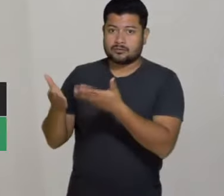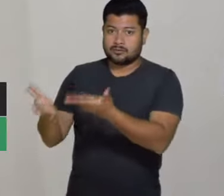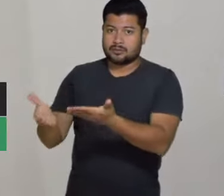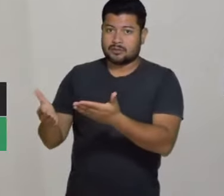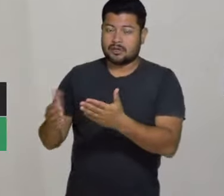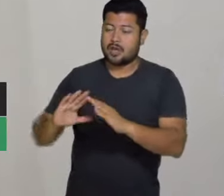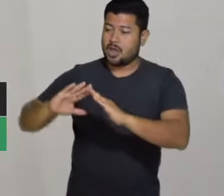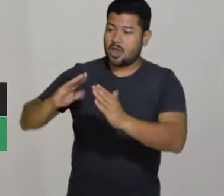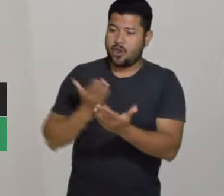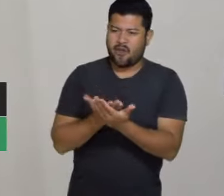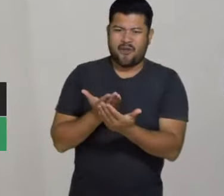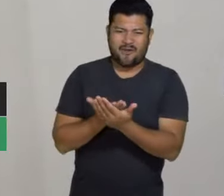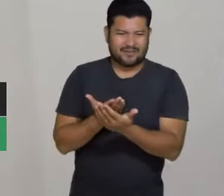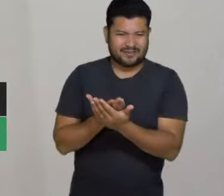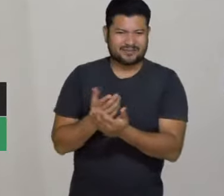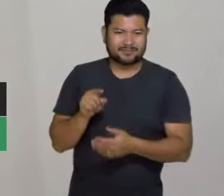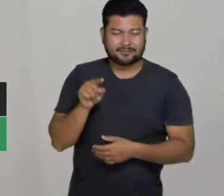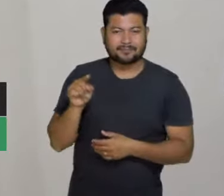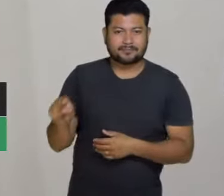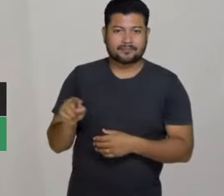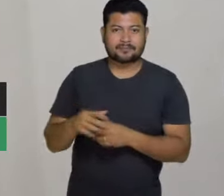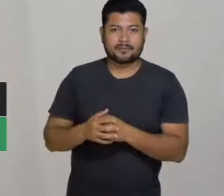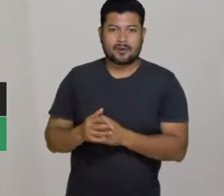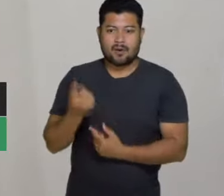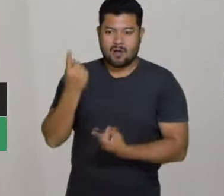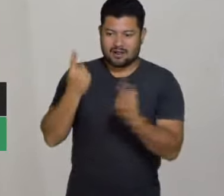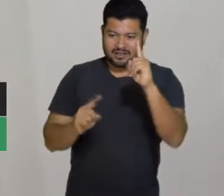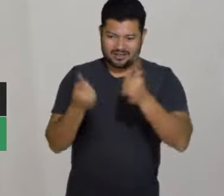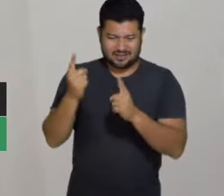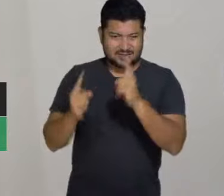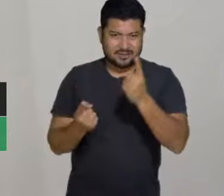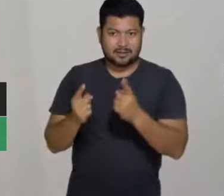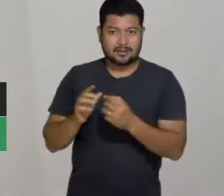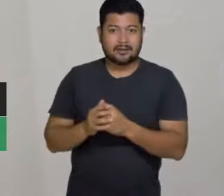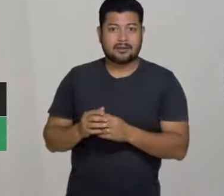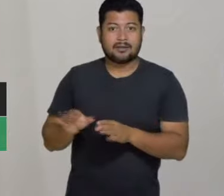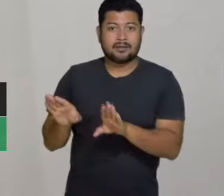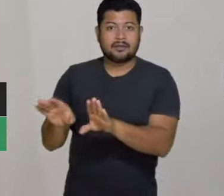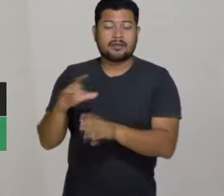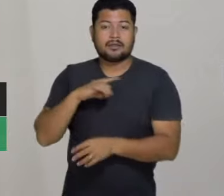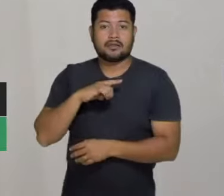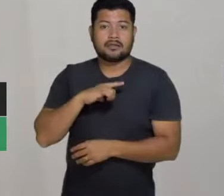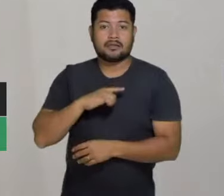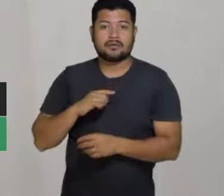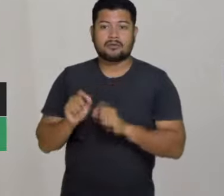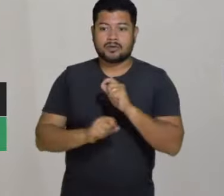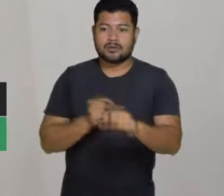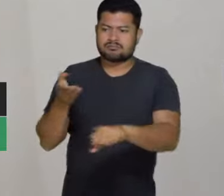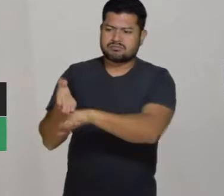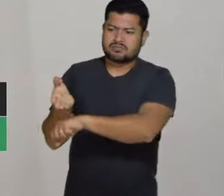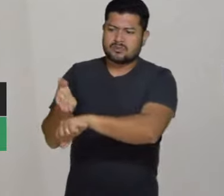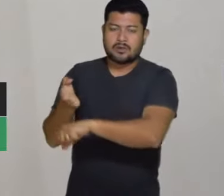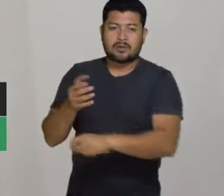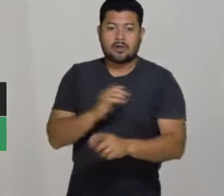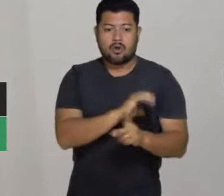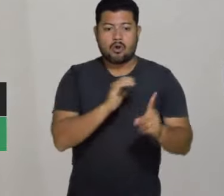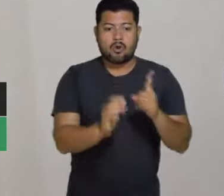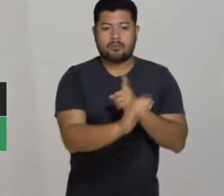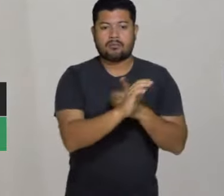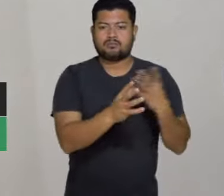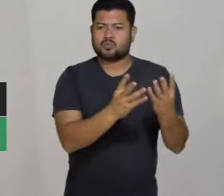escolas, as fantasias, tem um envolvimento enorme da comunidade. Muitas pessoas das